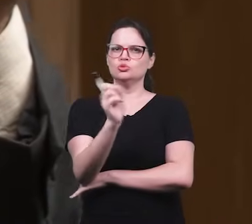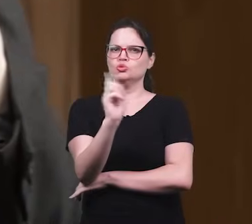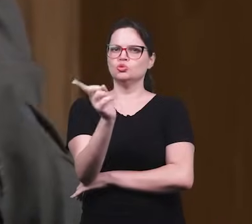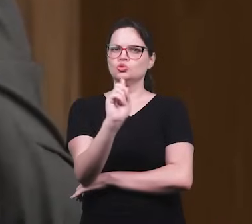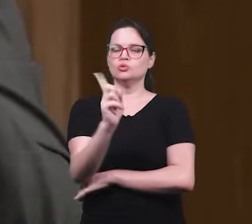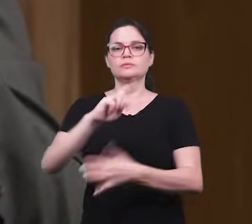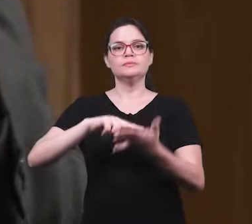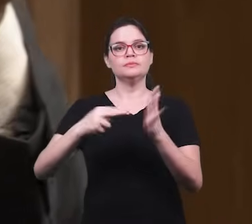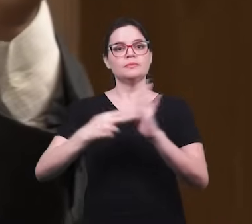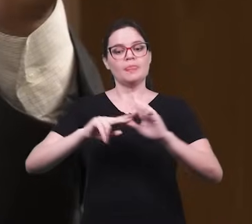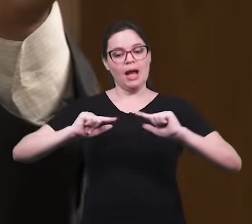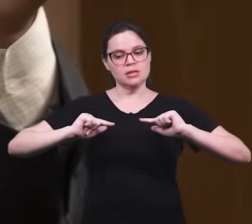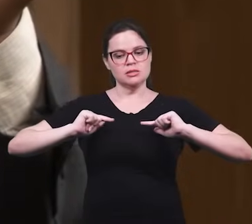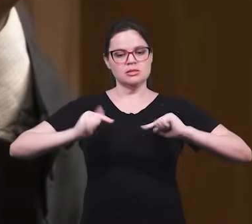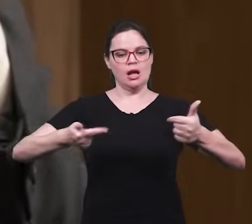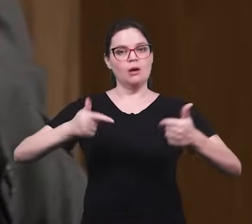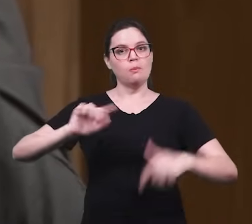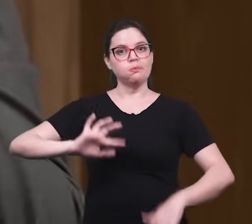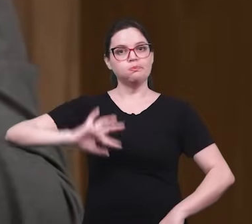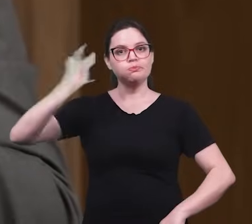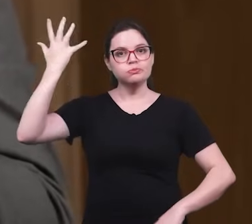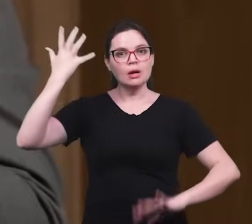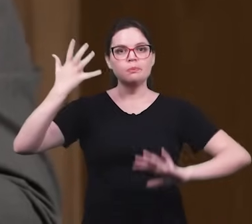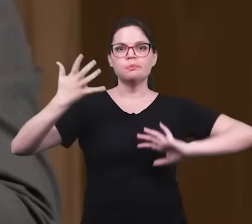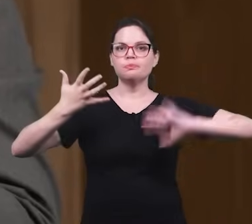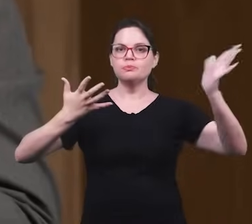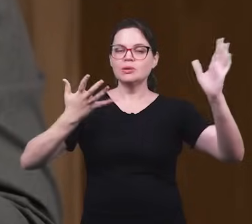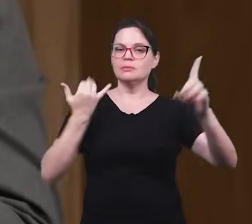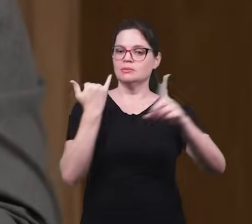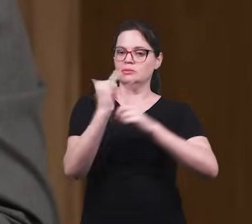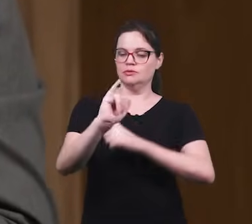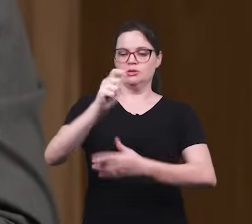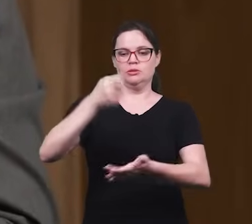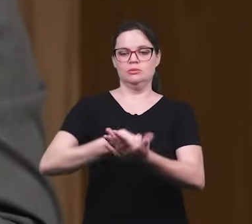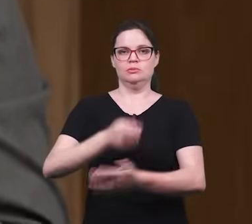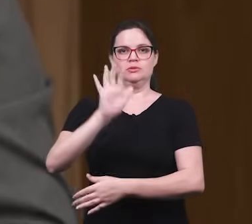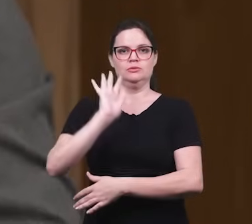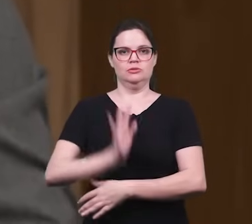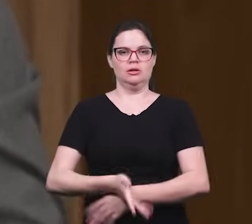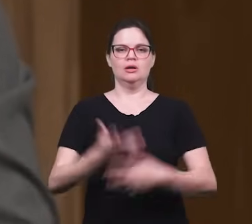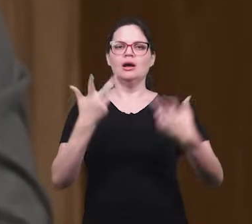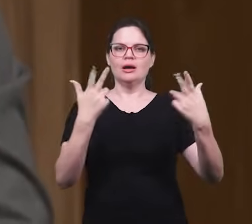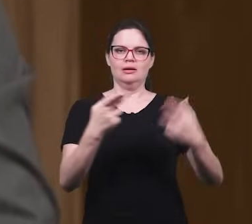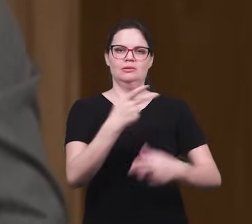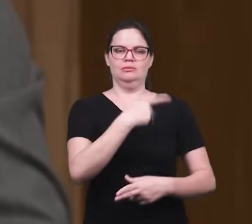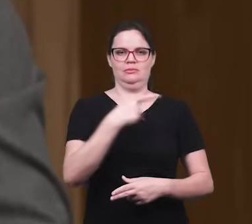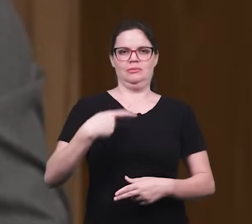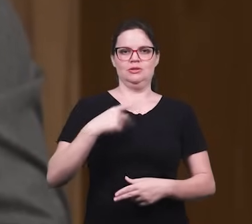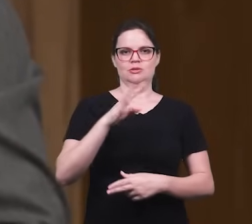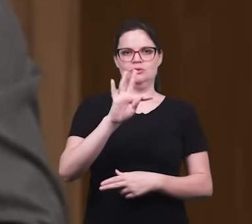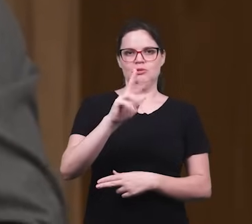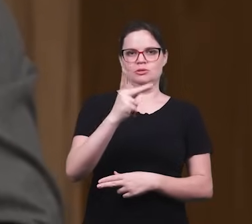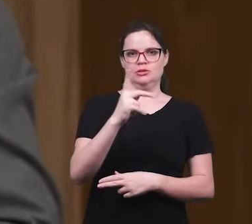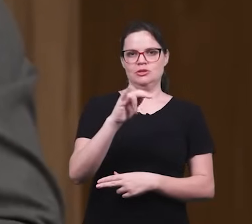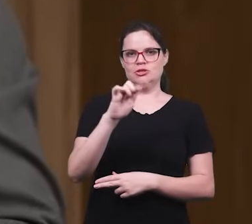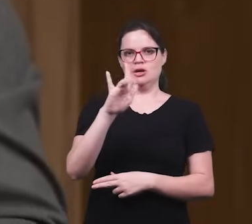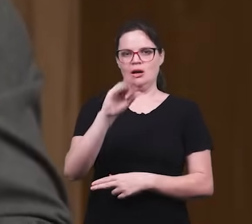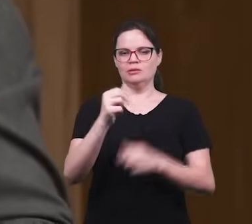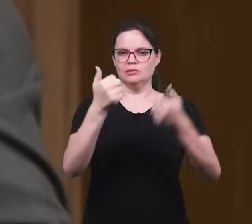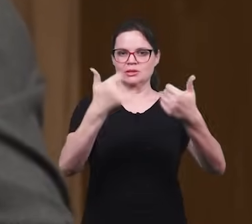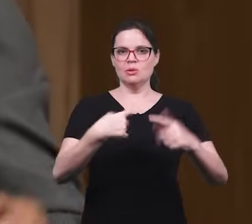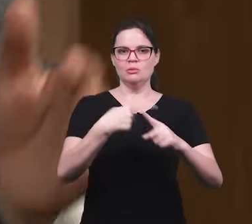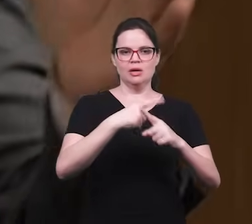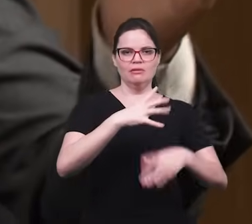as ações, aquilo que é profético que está acontecendo. Como o pastor Tiago colocou muito bem, são cumulativos, né? Vão